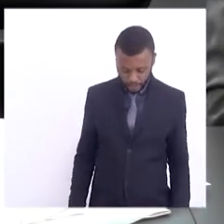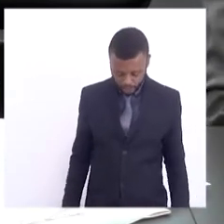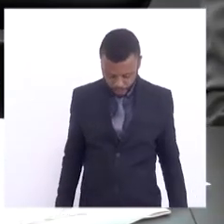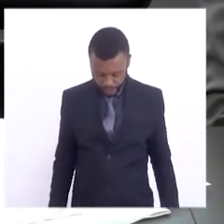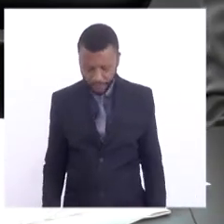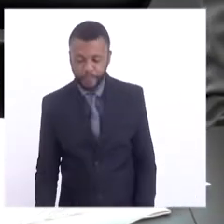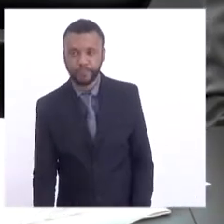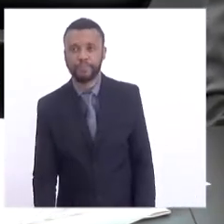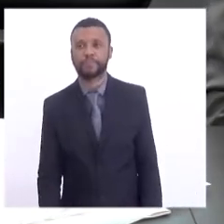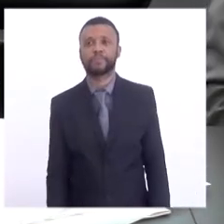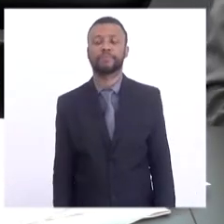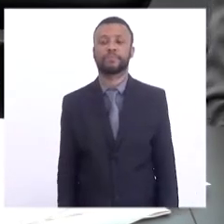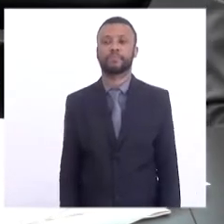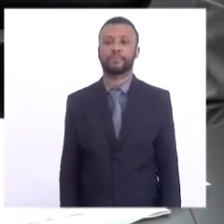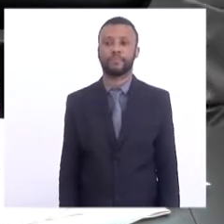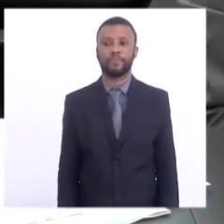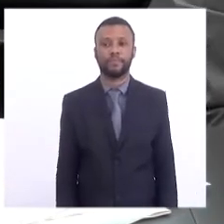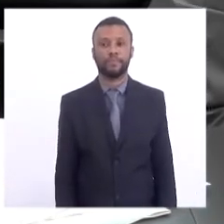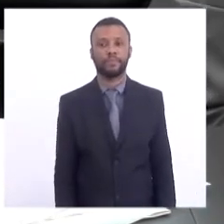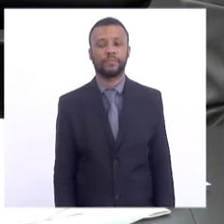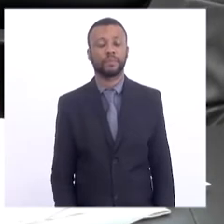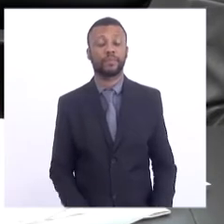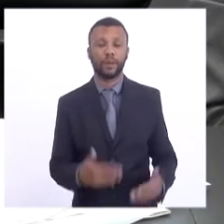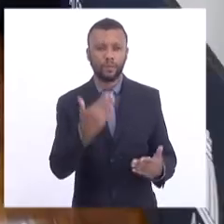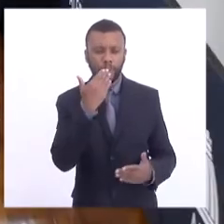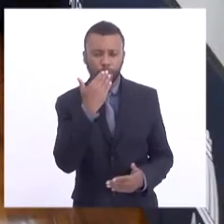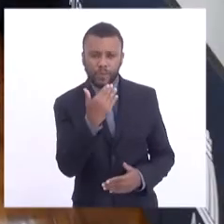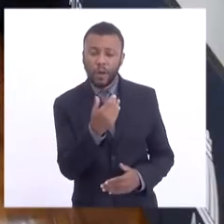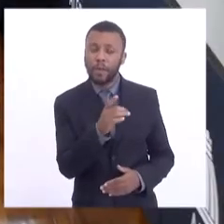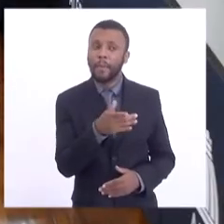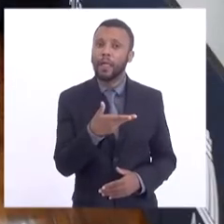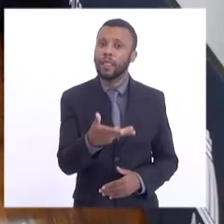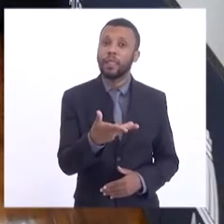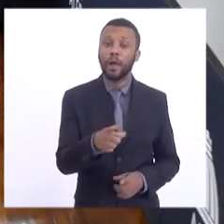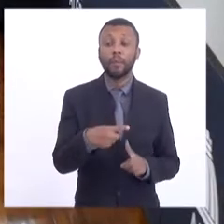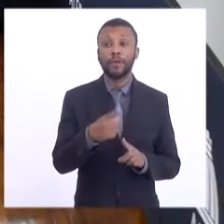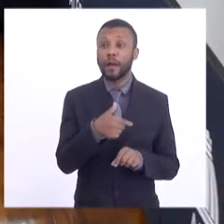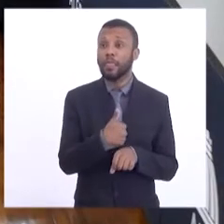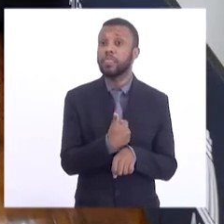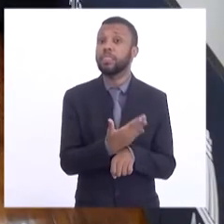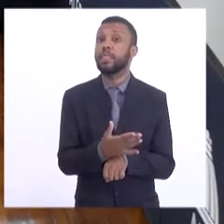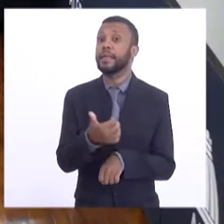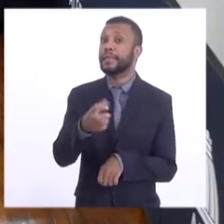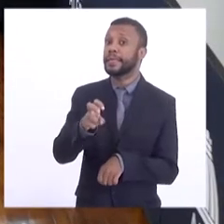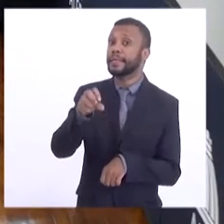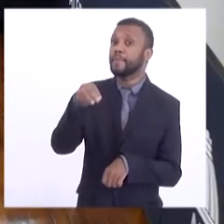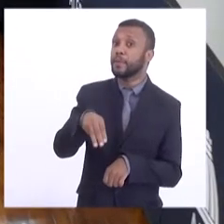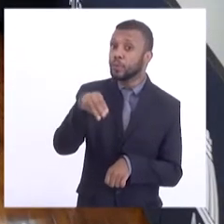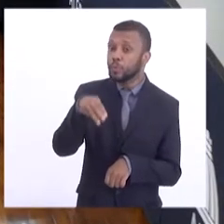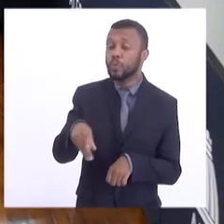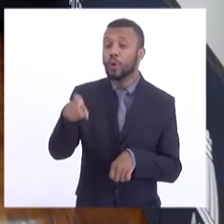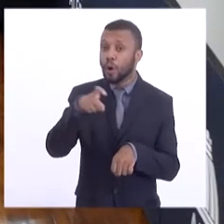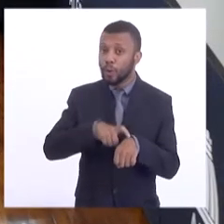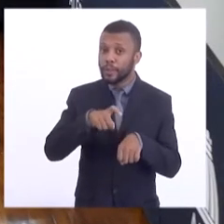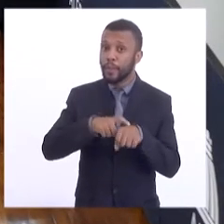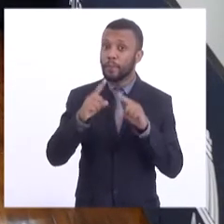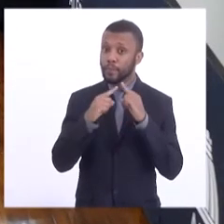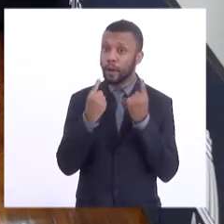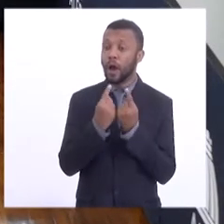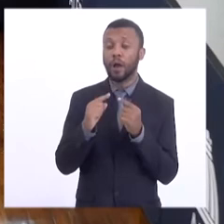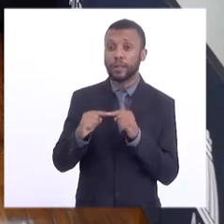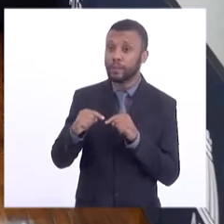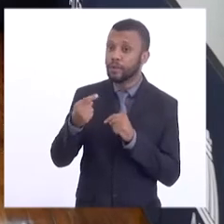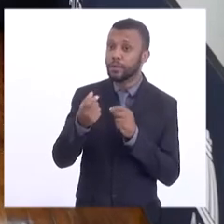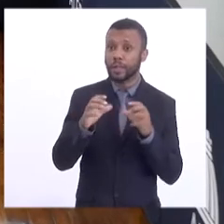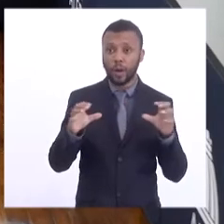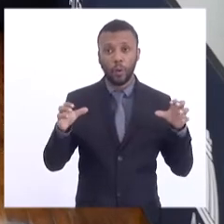eu só pode pagar eu vou pedir só para acelerar que eu já ele vai de 15 minutos o tempo da outra da